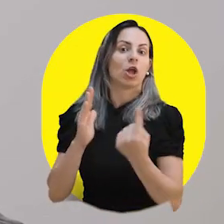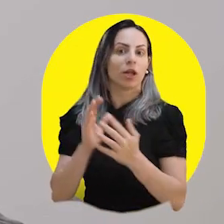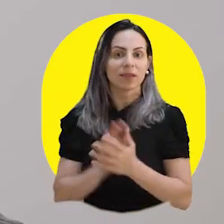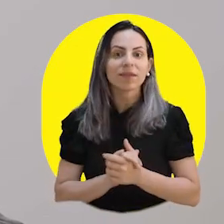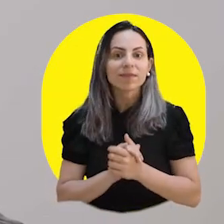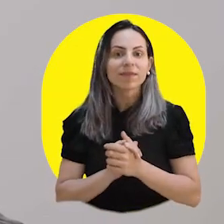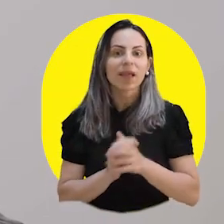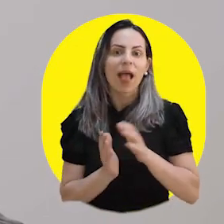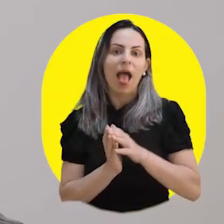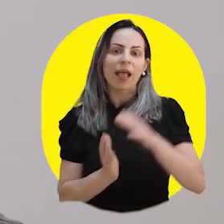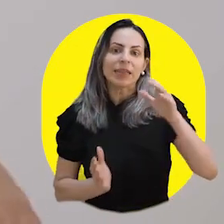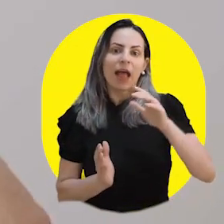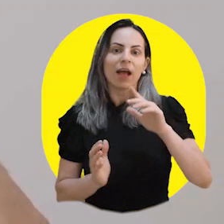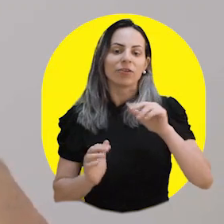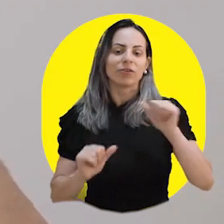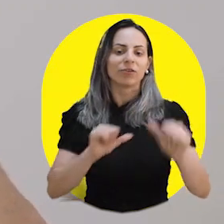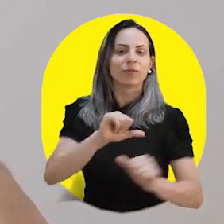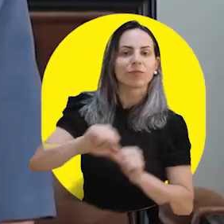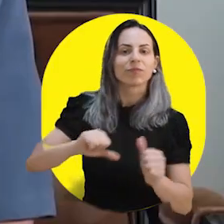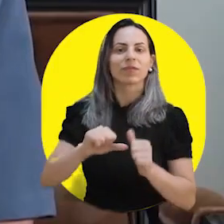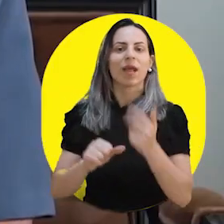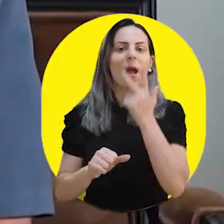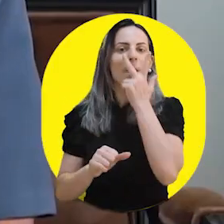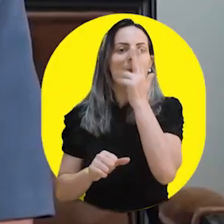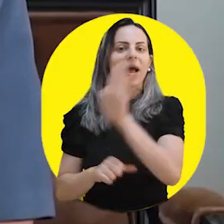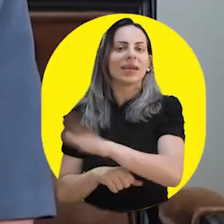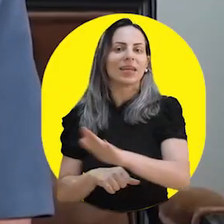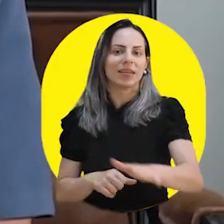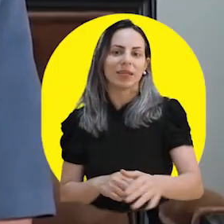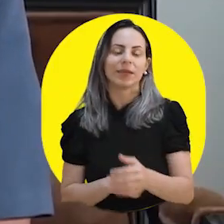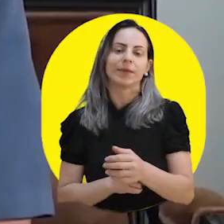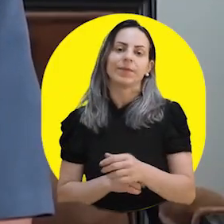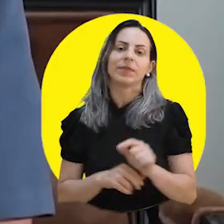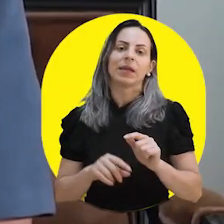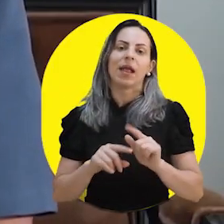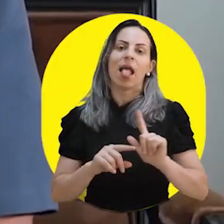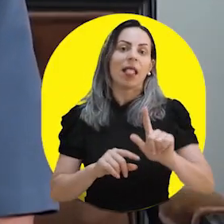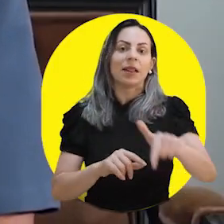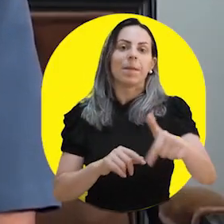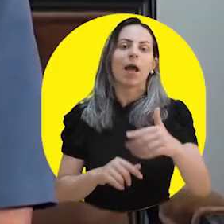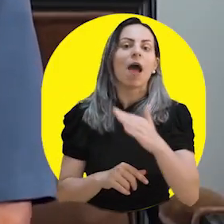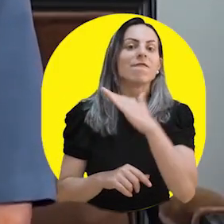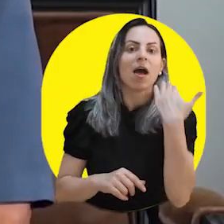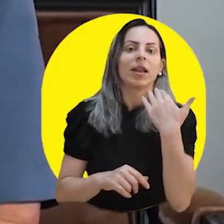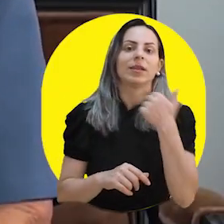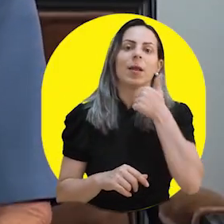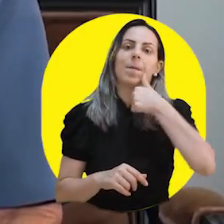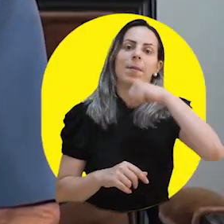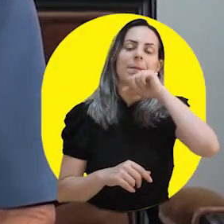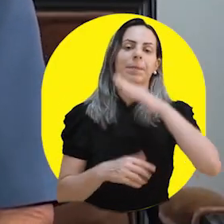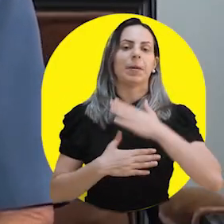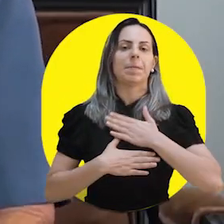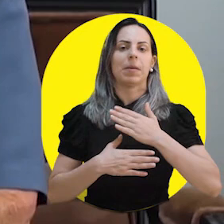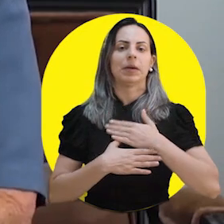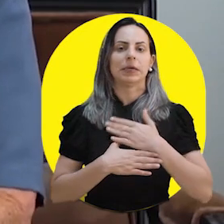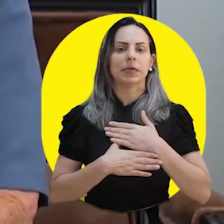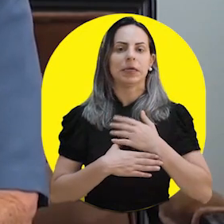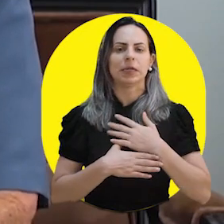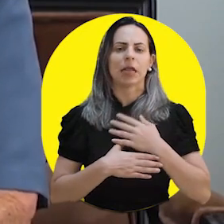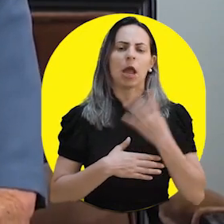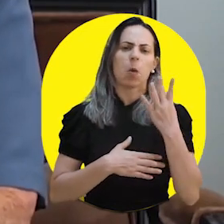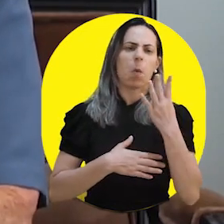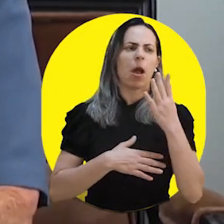também, né? A idade vai nos fazer criança. Foi assim muito bom mesmo. Quando ela faleceu, que foi de repente, ela